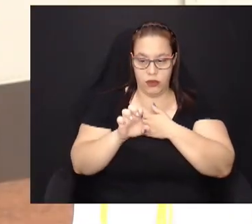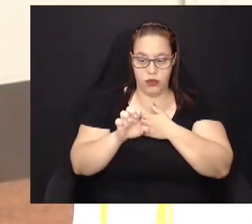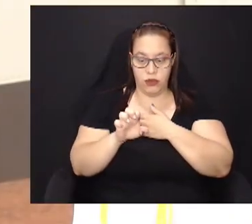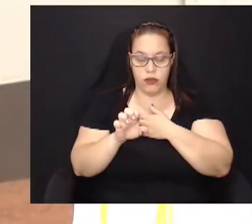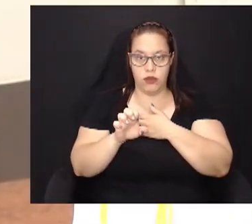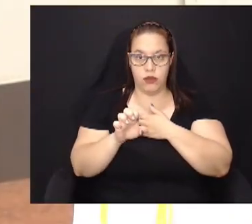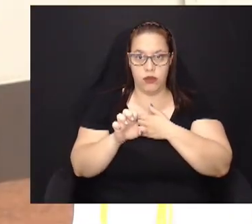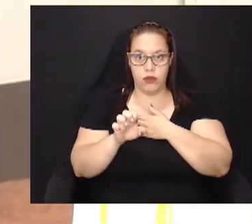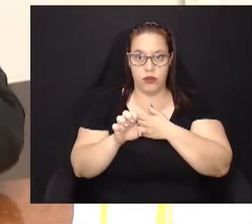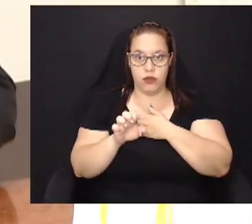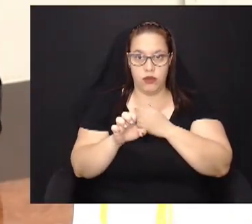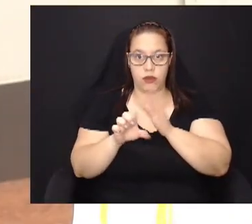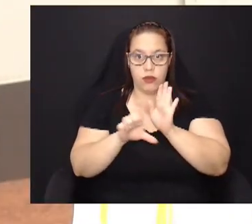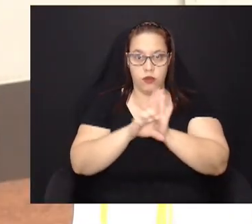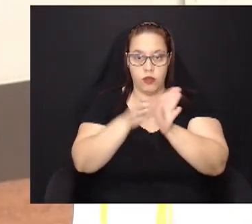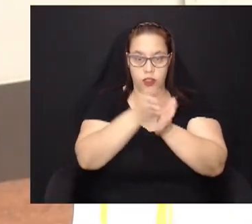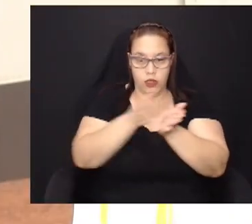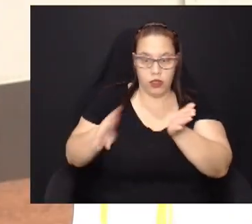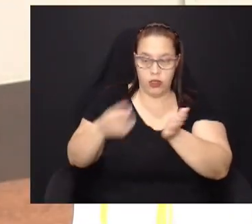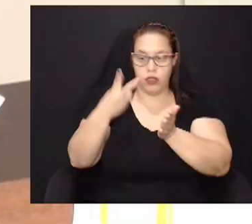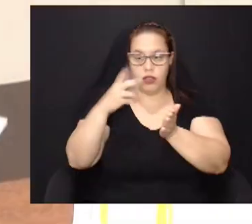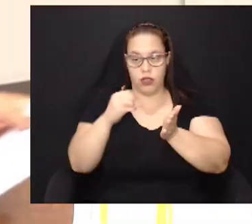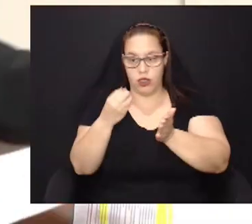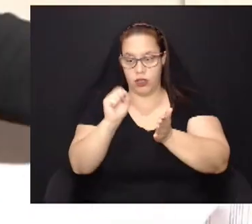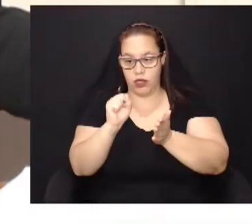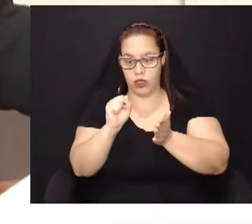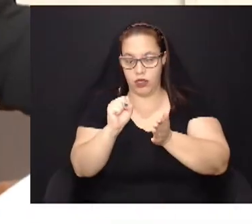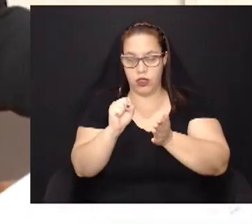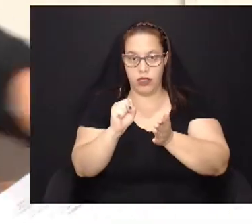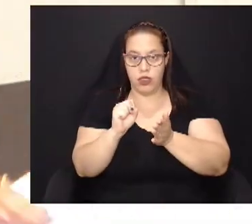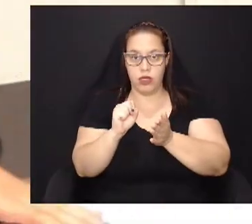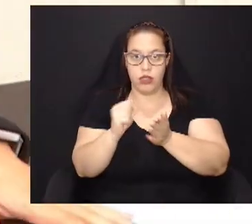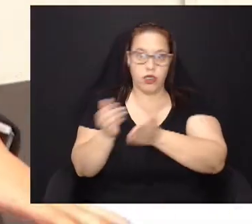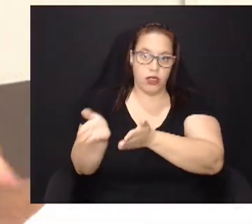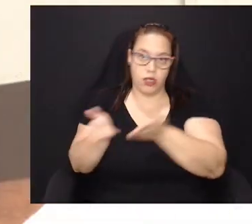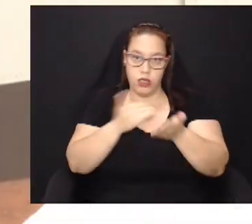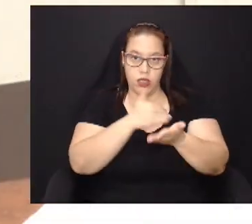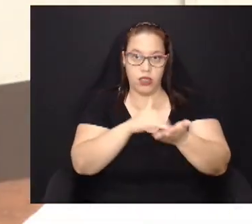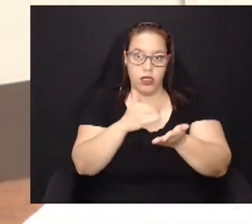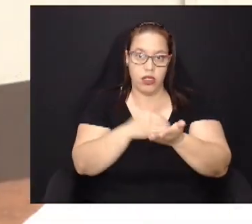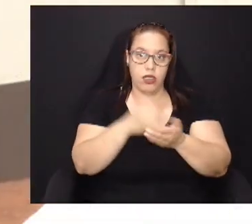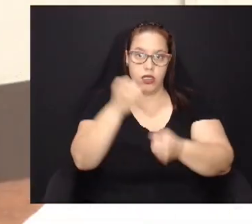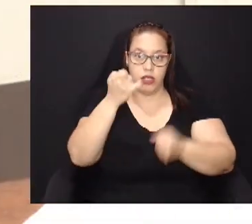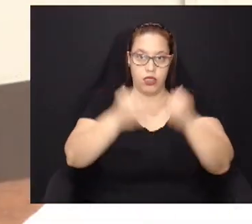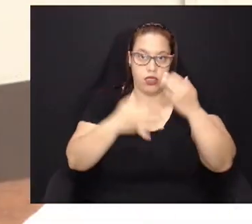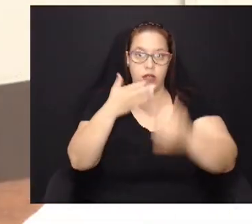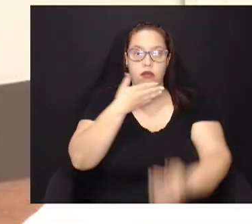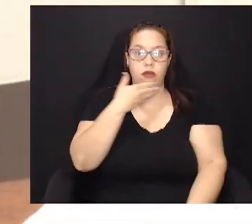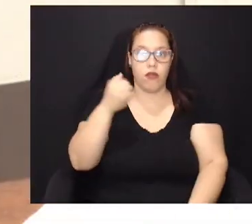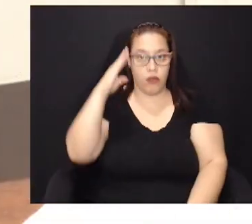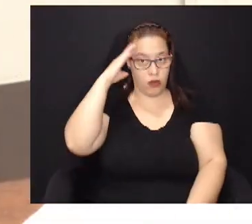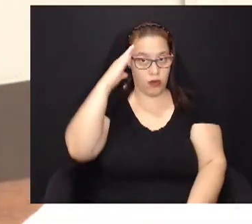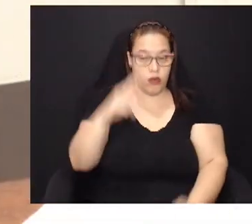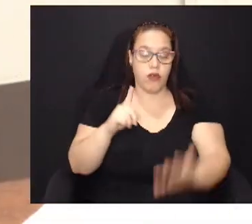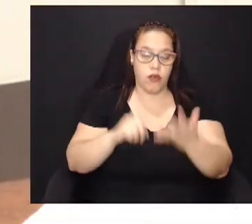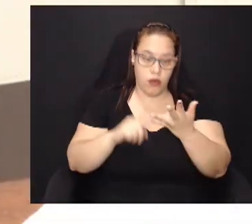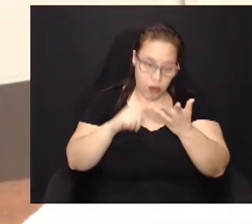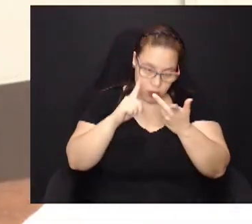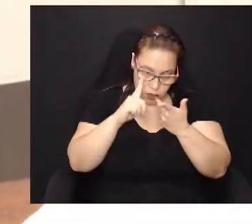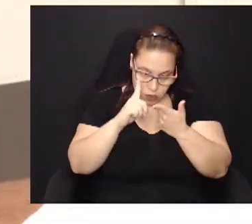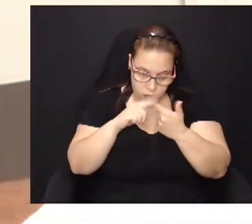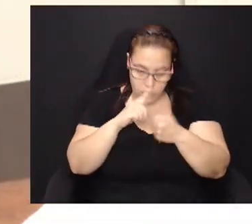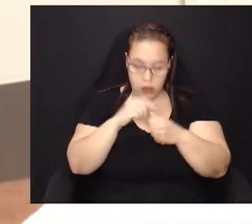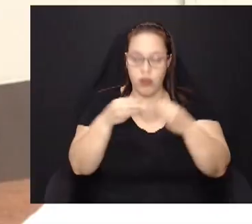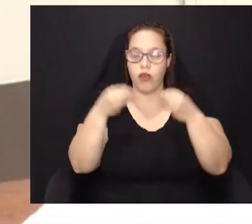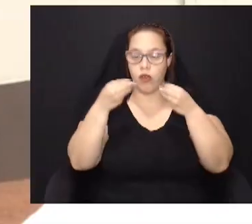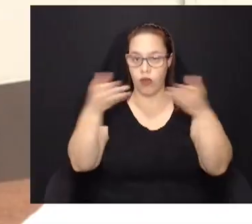Lei 208, eu trouxe a secretária aqui para ela explicar melhor os principais pontos de como que vai ser agora